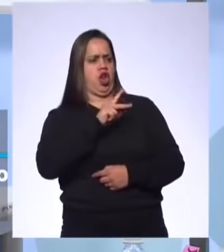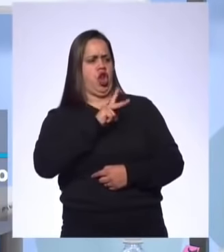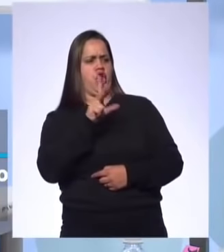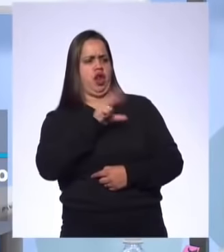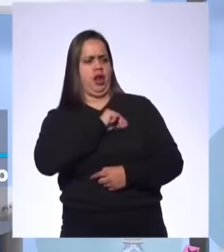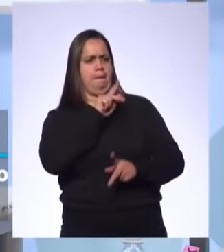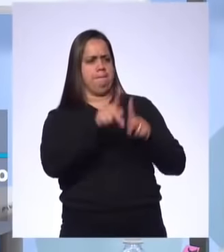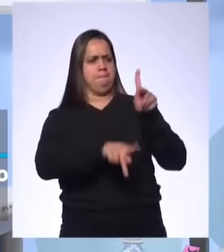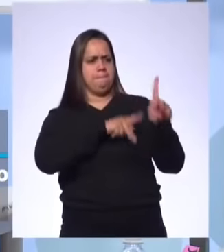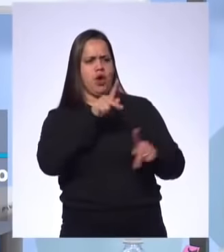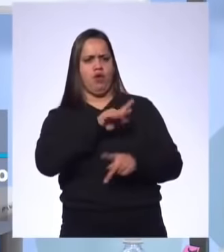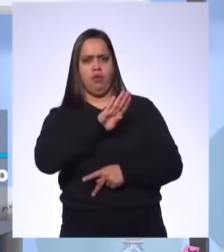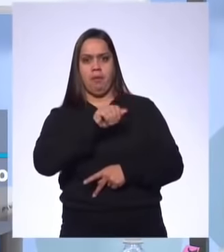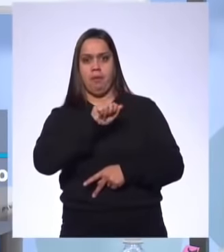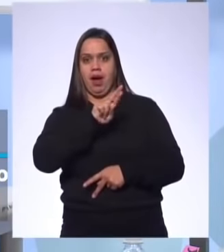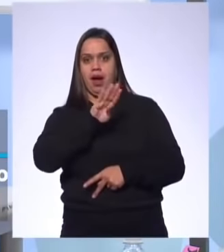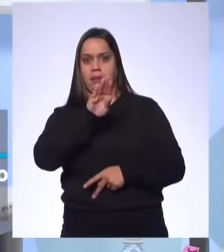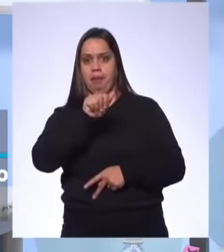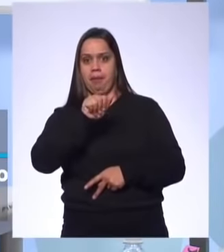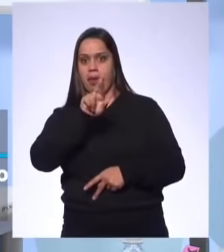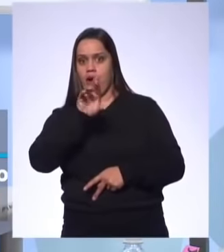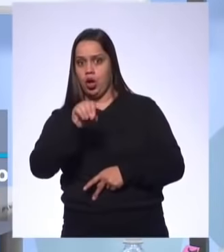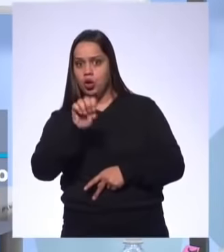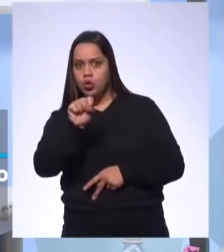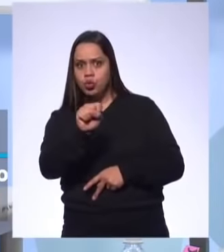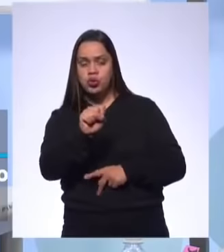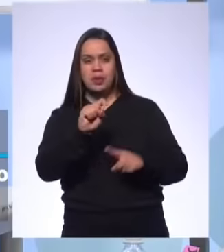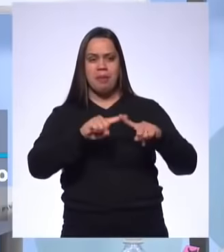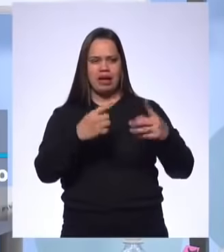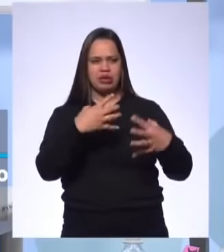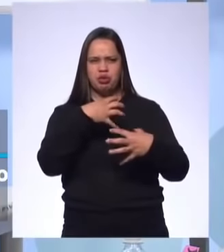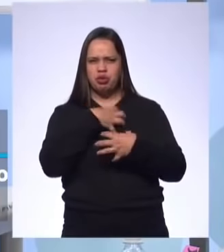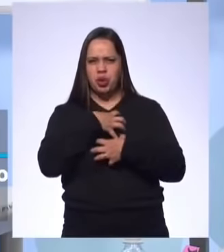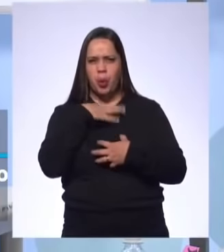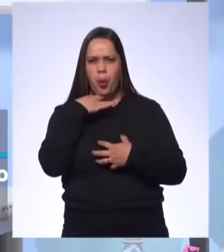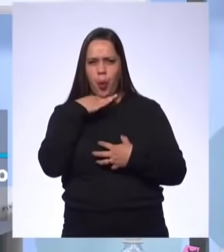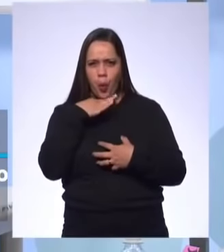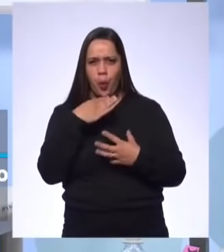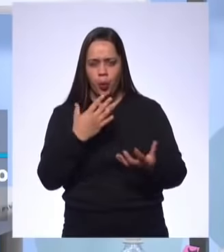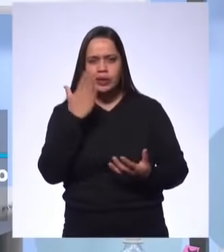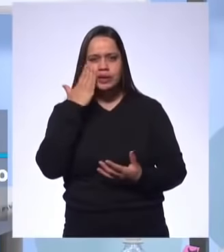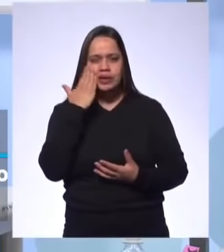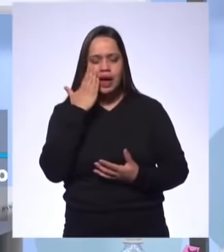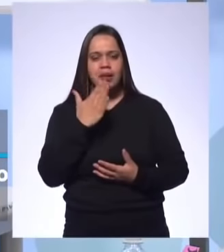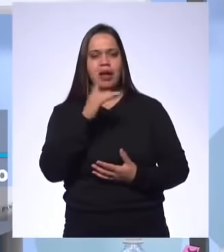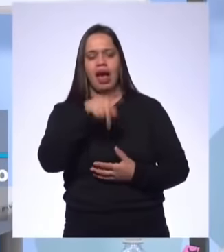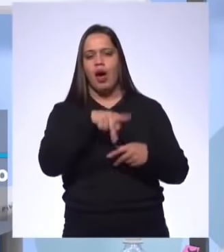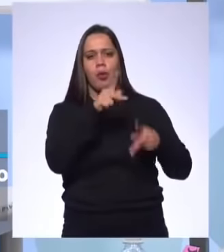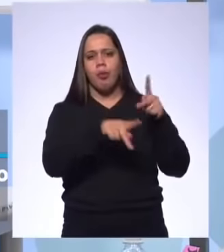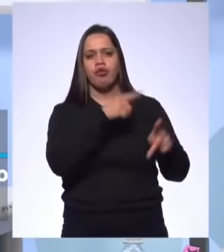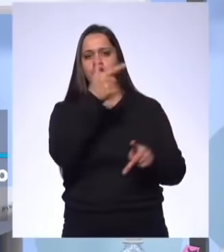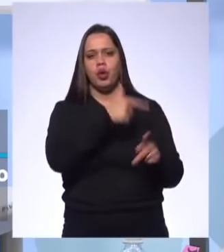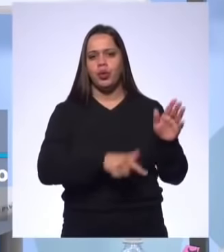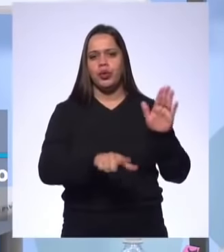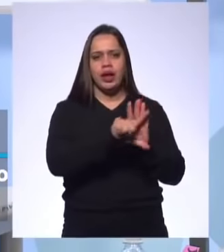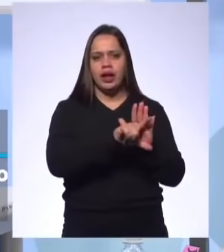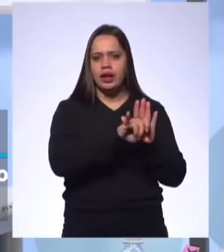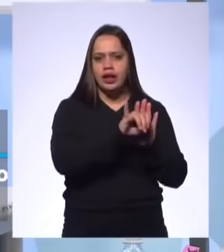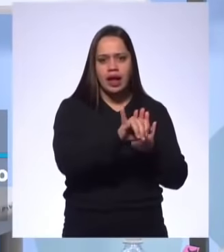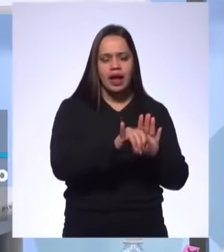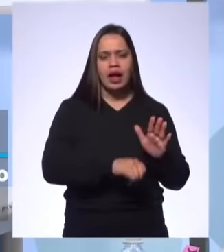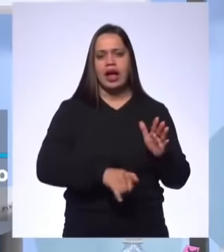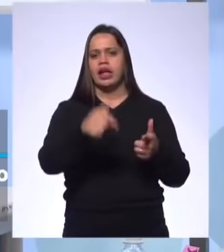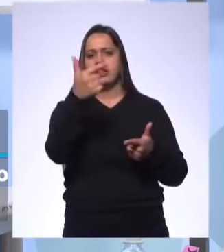de uma forma negativa. Eles eram chamados de bárbaros como se eles fossem sem lei, que não